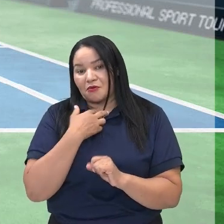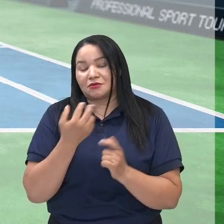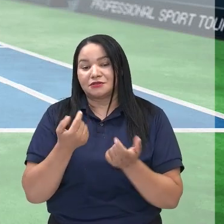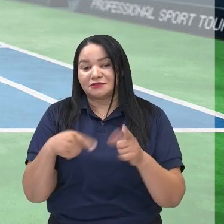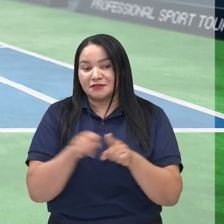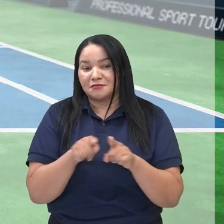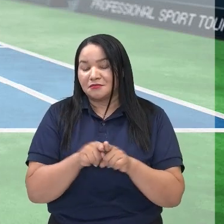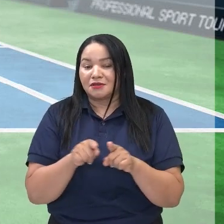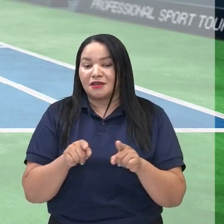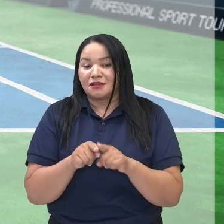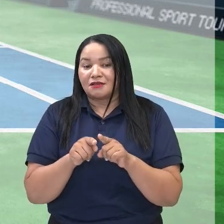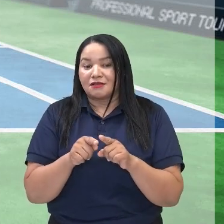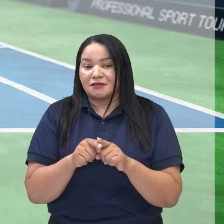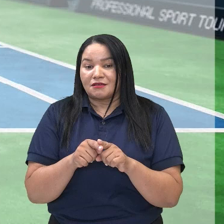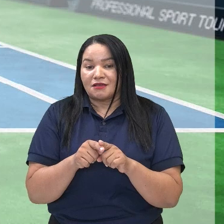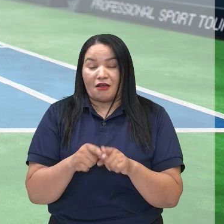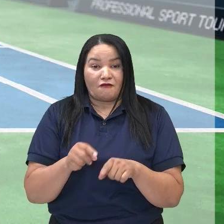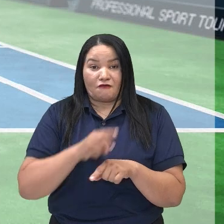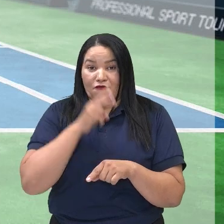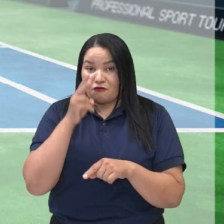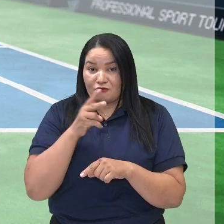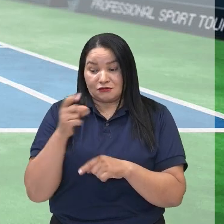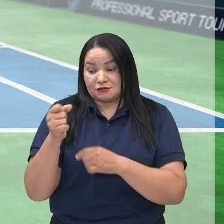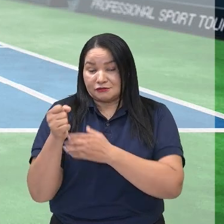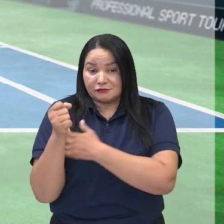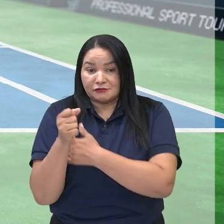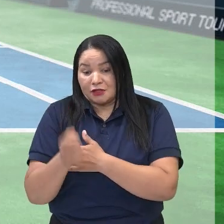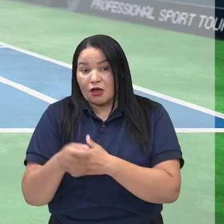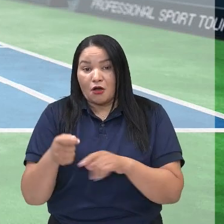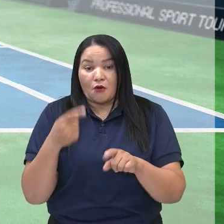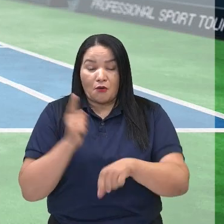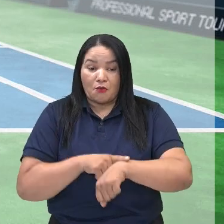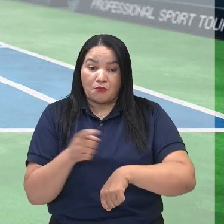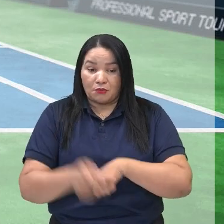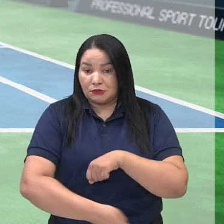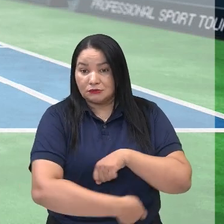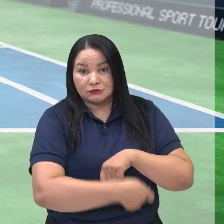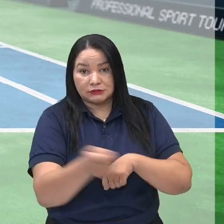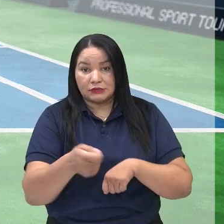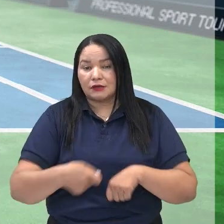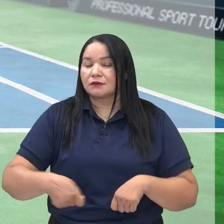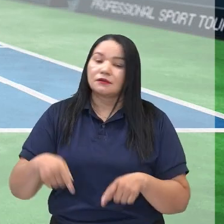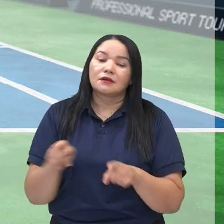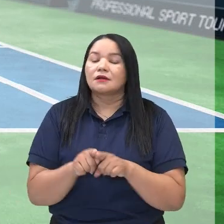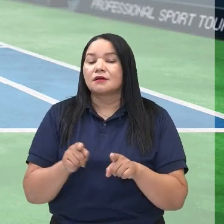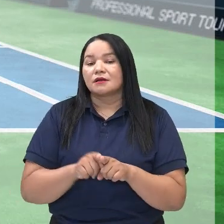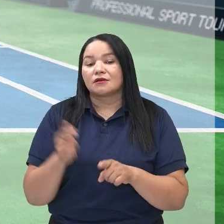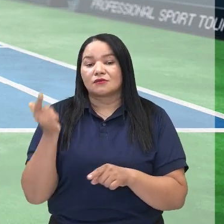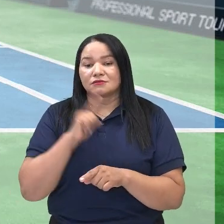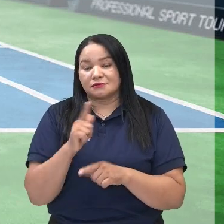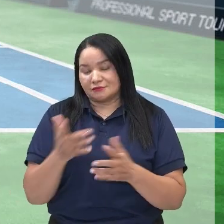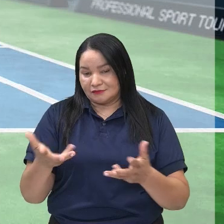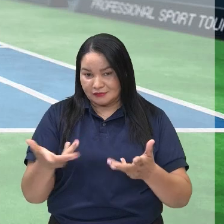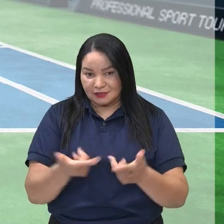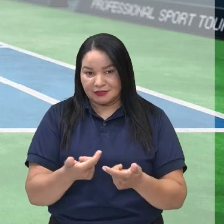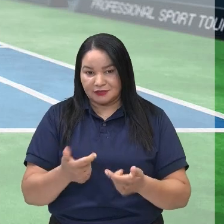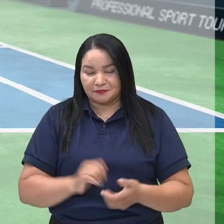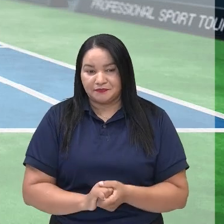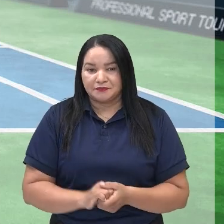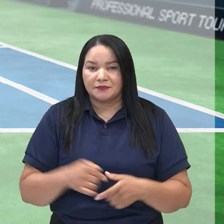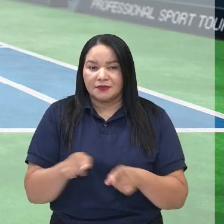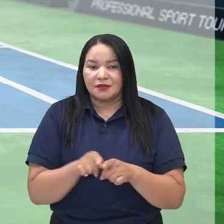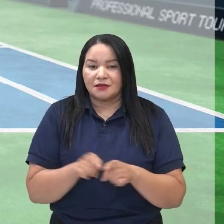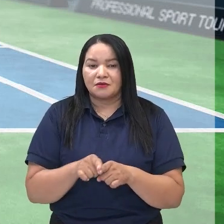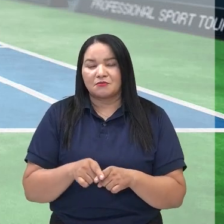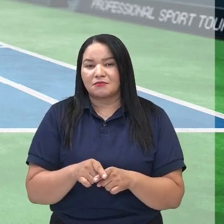força na hora do serviço ou saque, tá bom? E aí a gente ganha ali um pouco mais de habilidade. E aí pra gente ver se a gente